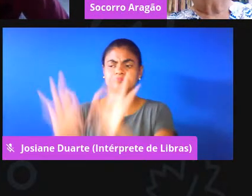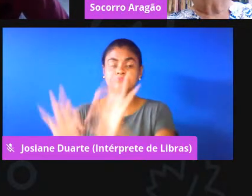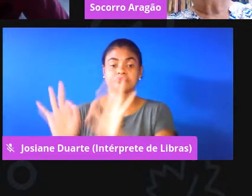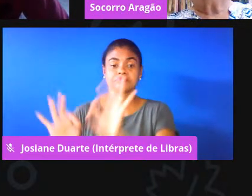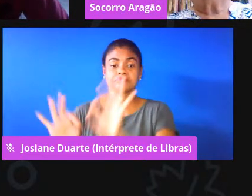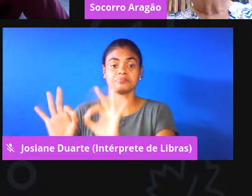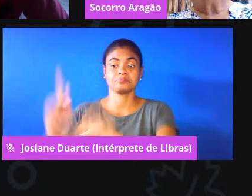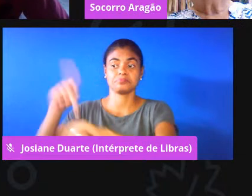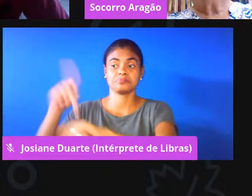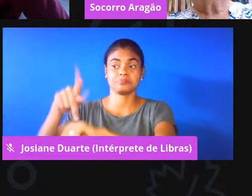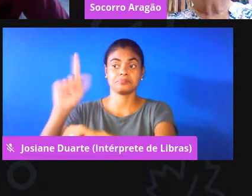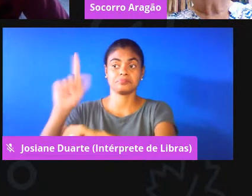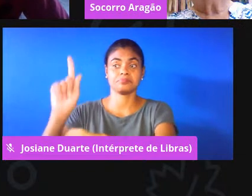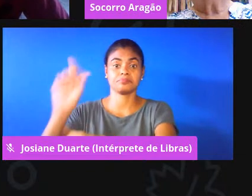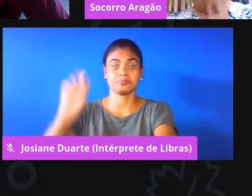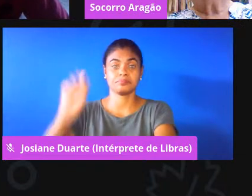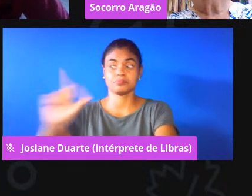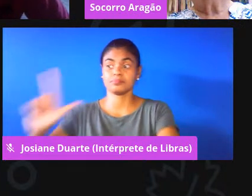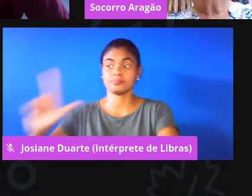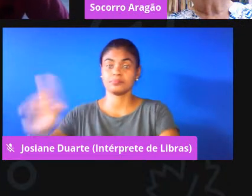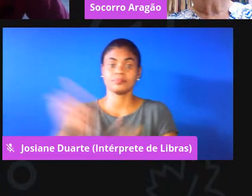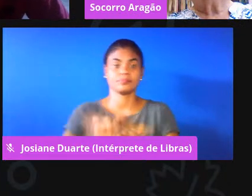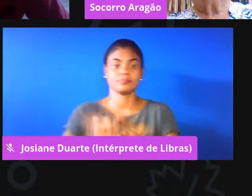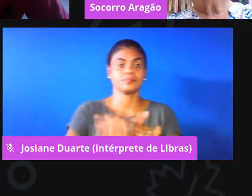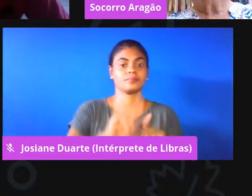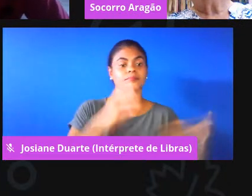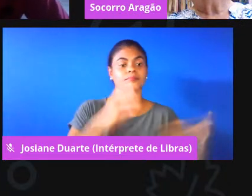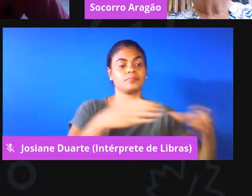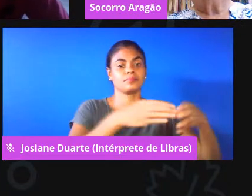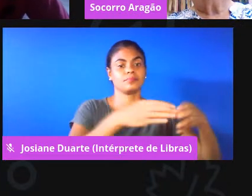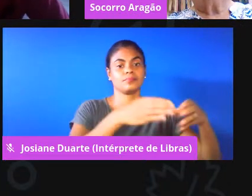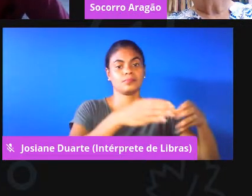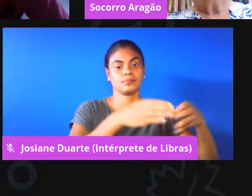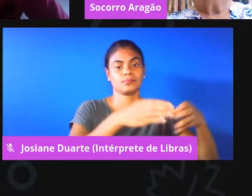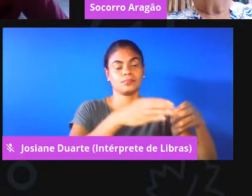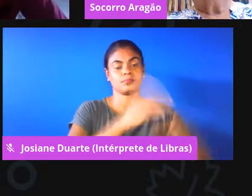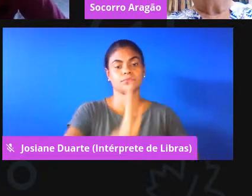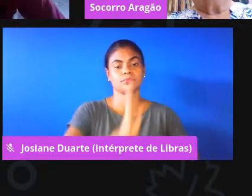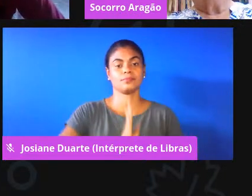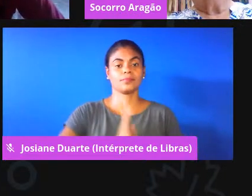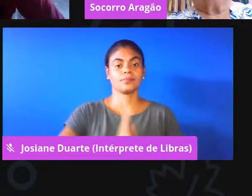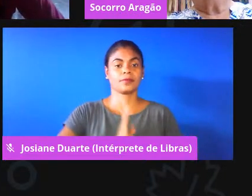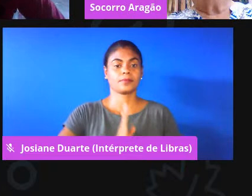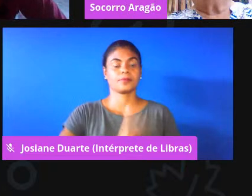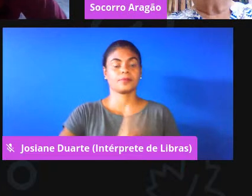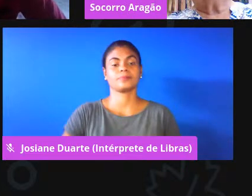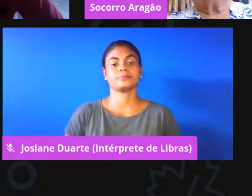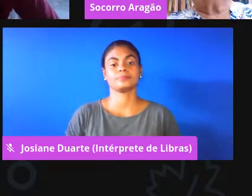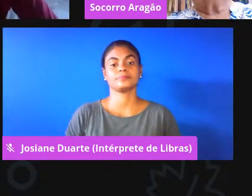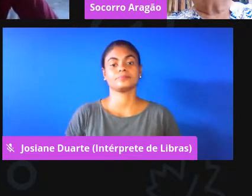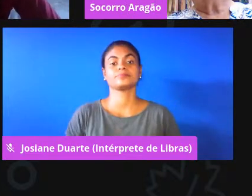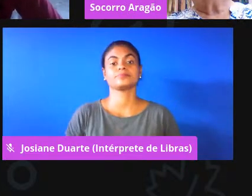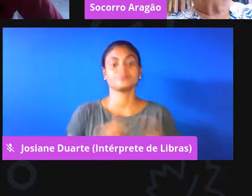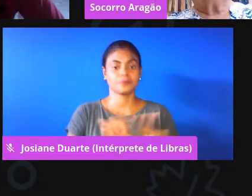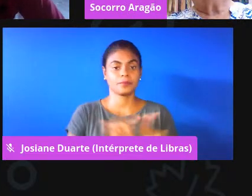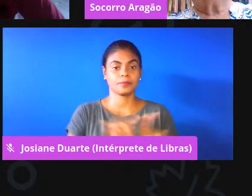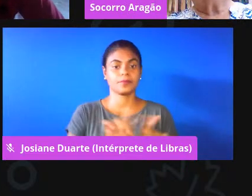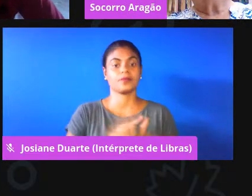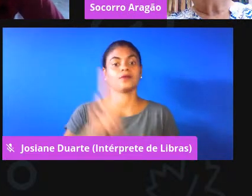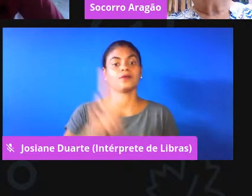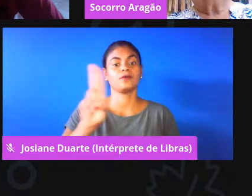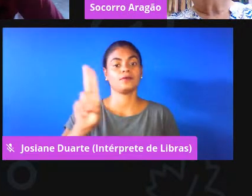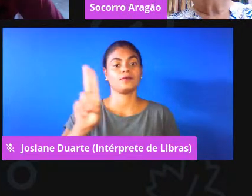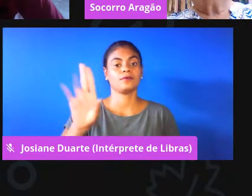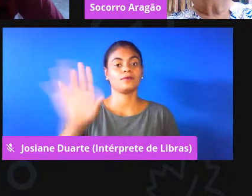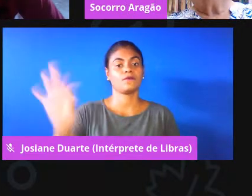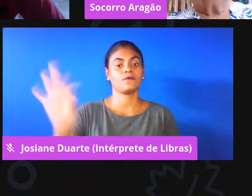de pós-graduação em letras do campus de Bacabal, PGLB. Da Universidade Federal do Maranhão. E esse evento